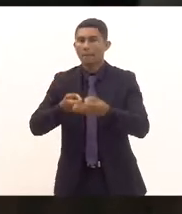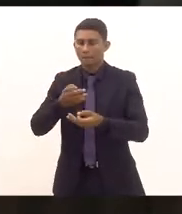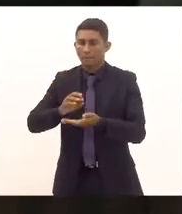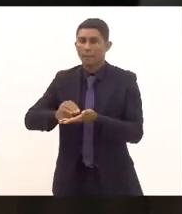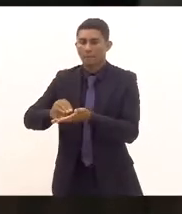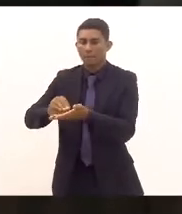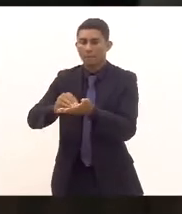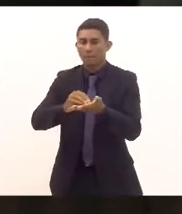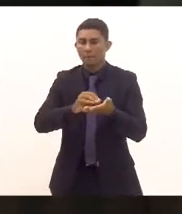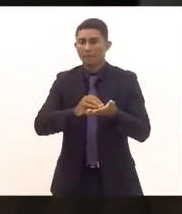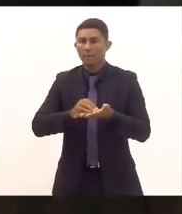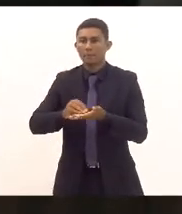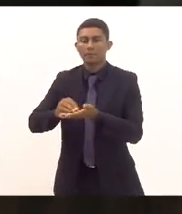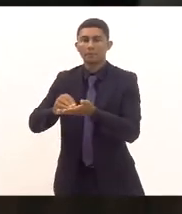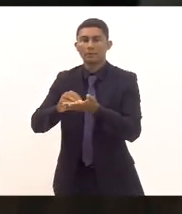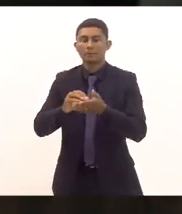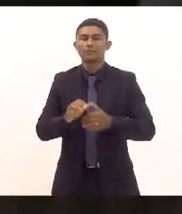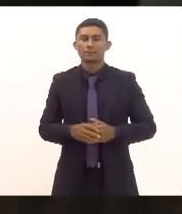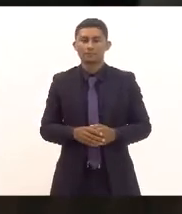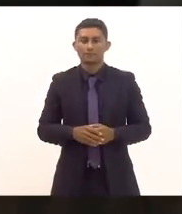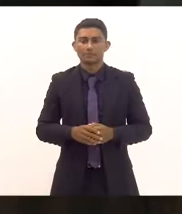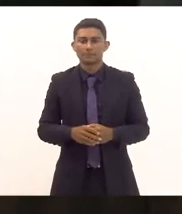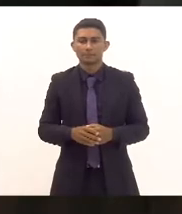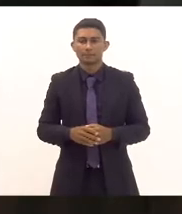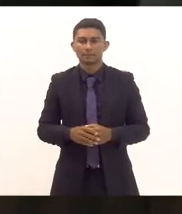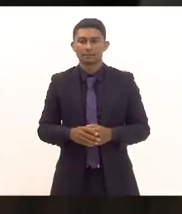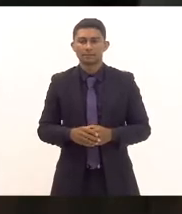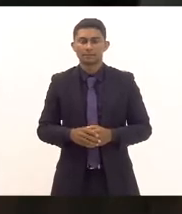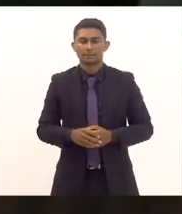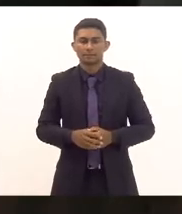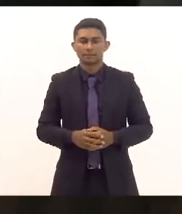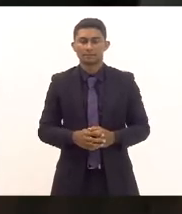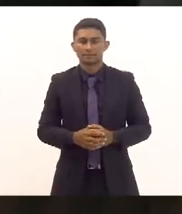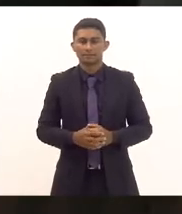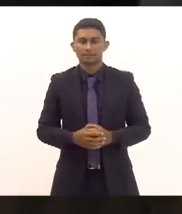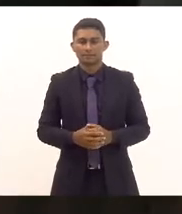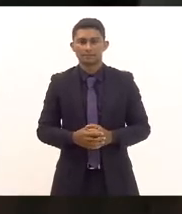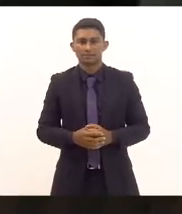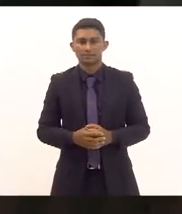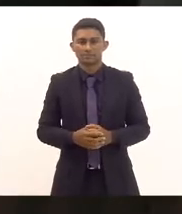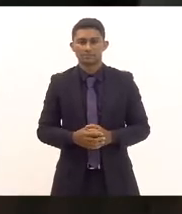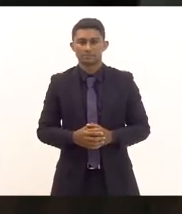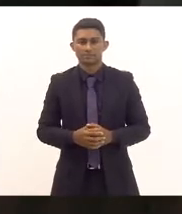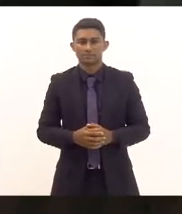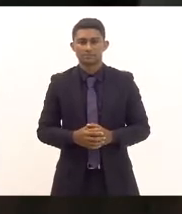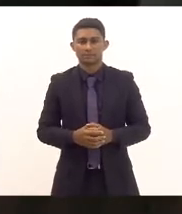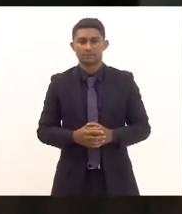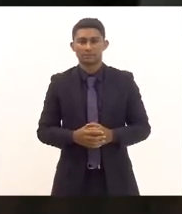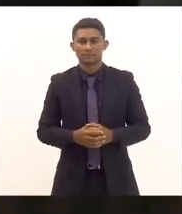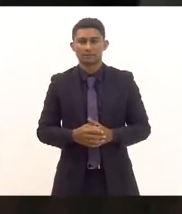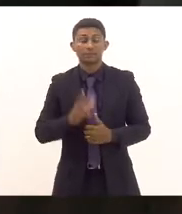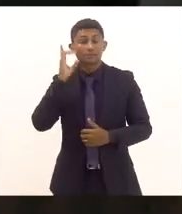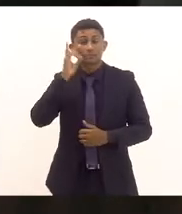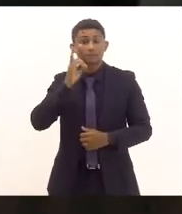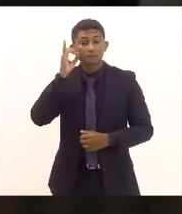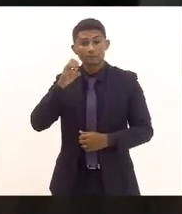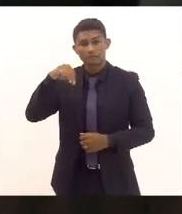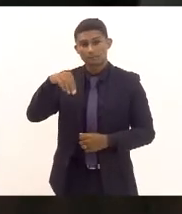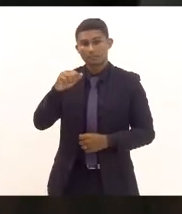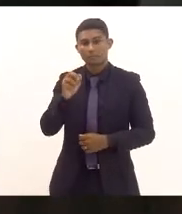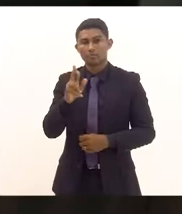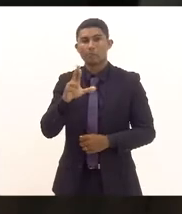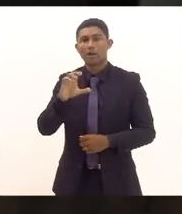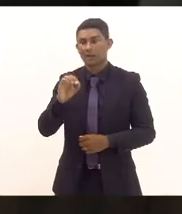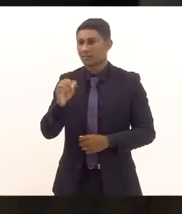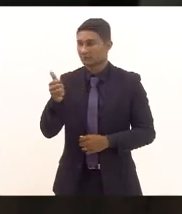de agricultura pecuária e política Rural Agrale pesquisa e da comissão de orçamento Deputado Márcio Pacheco